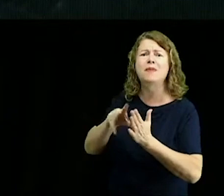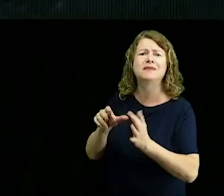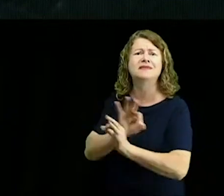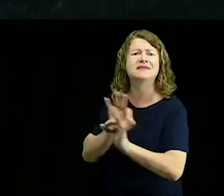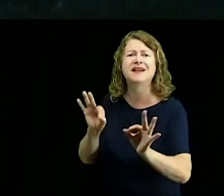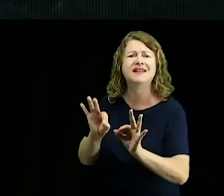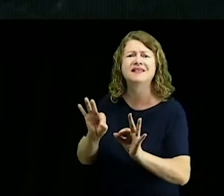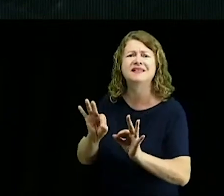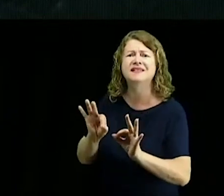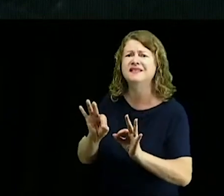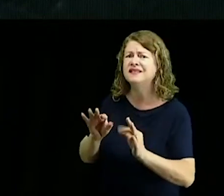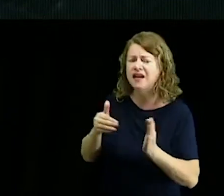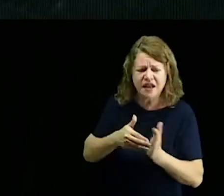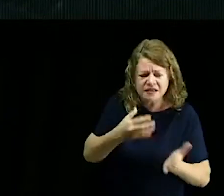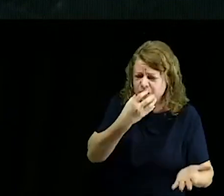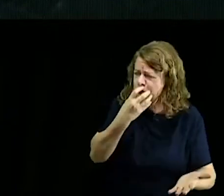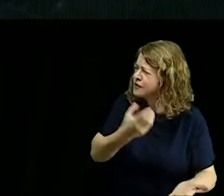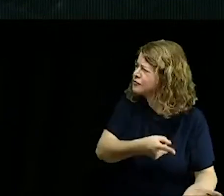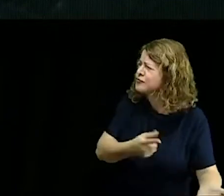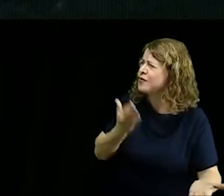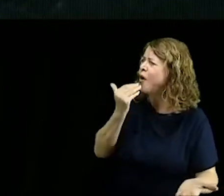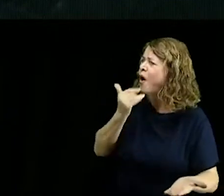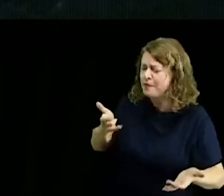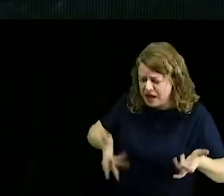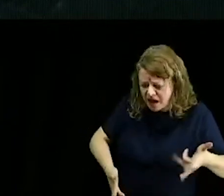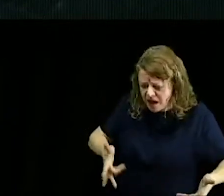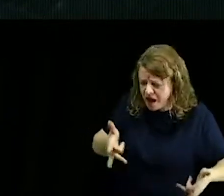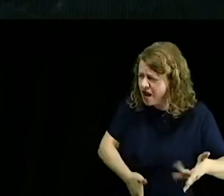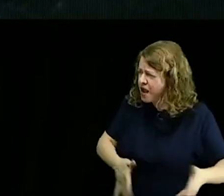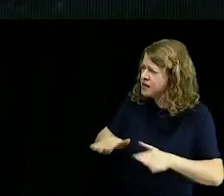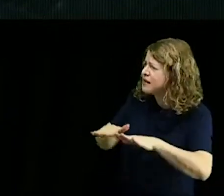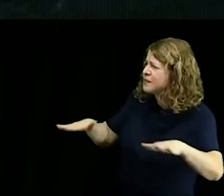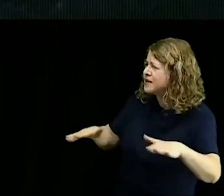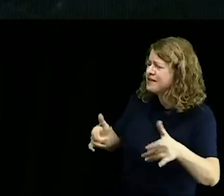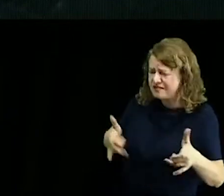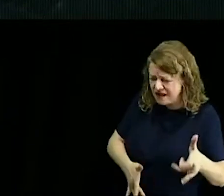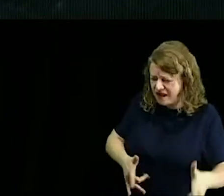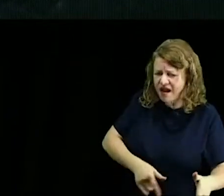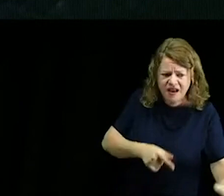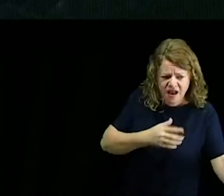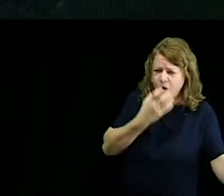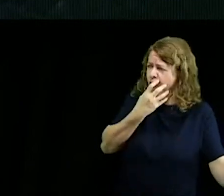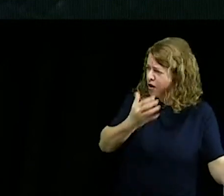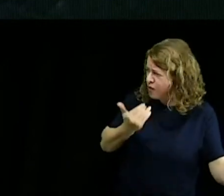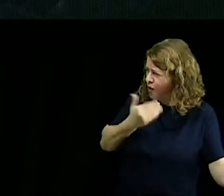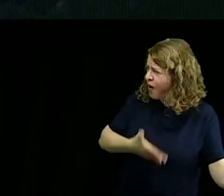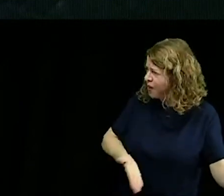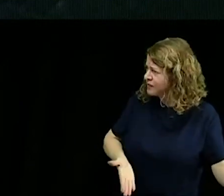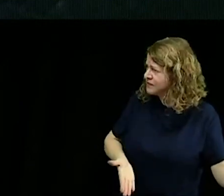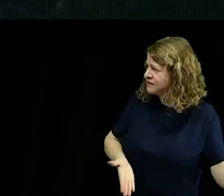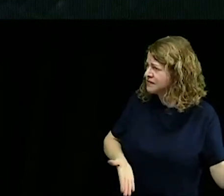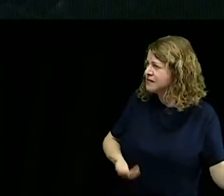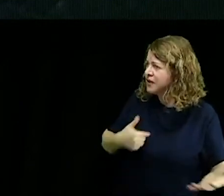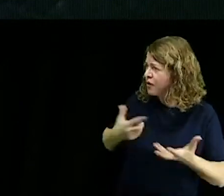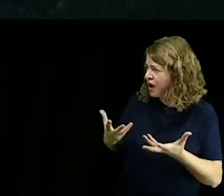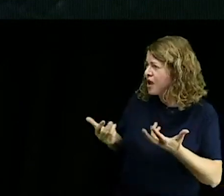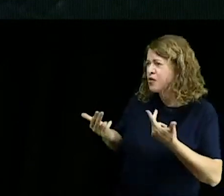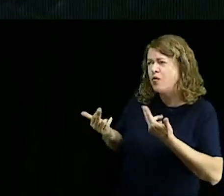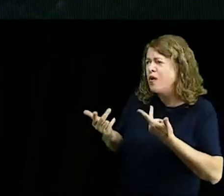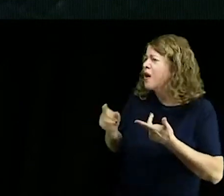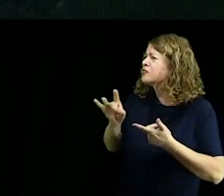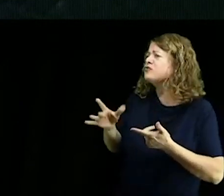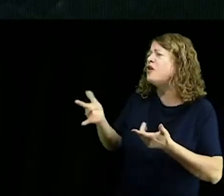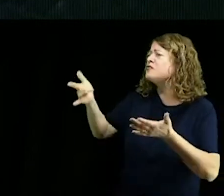cães comem migalhas que caem das mesas dos seus donos. Gente, Jesus, ele